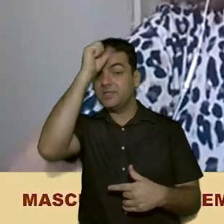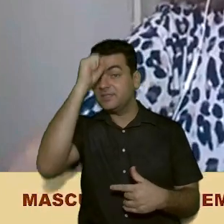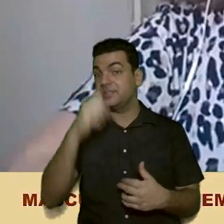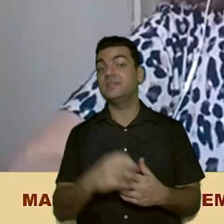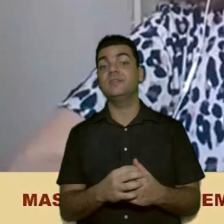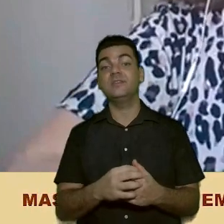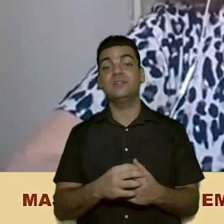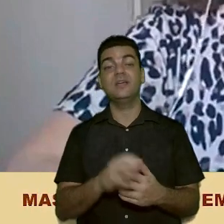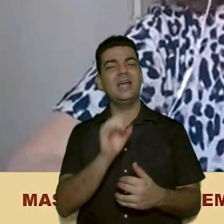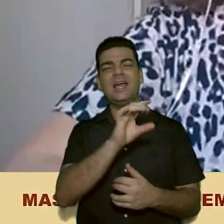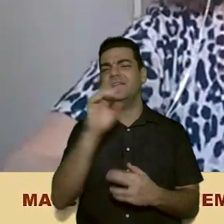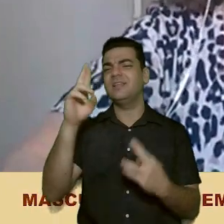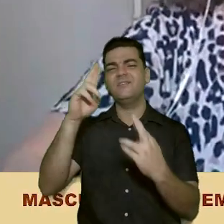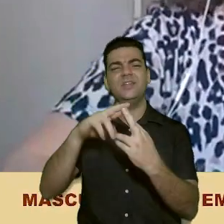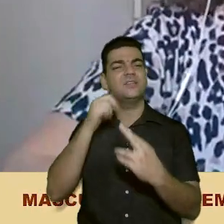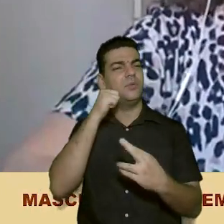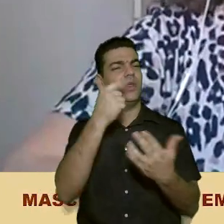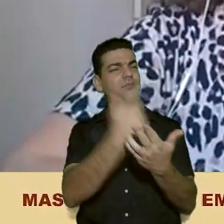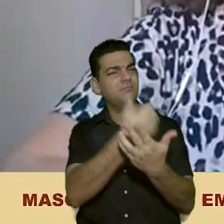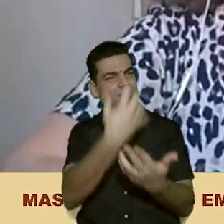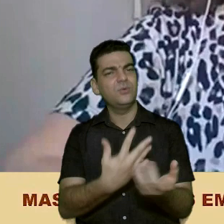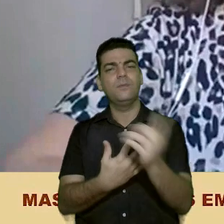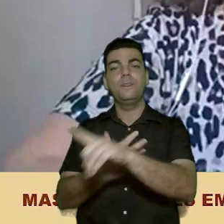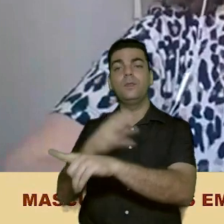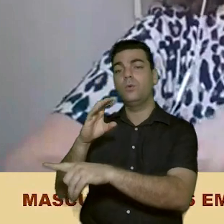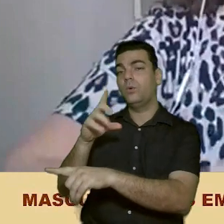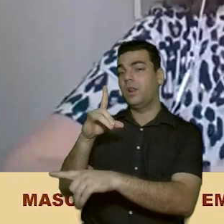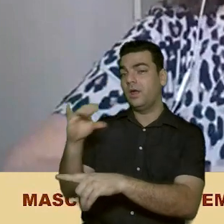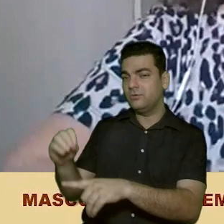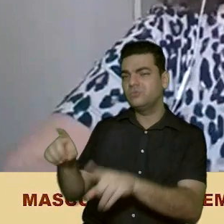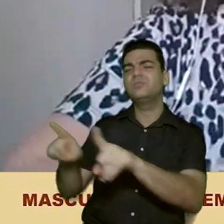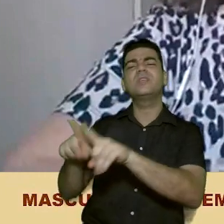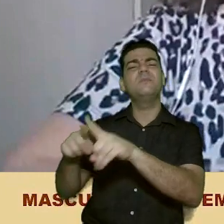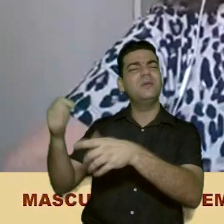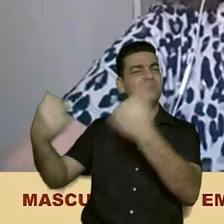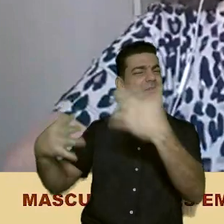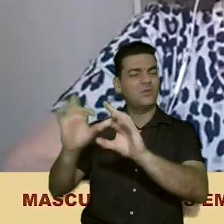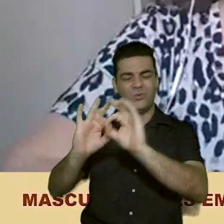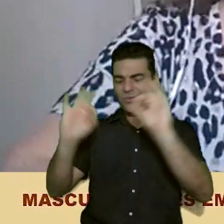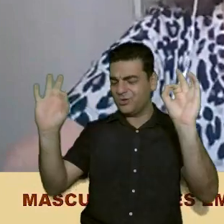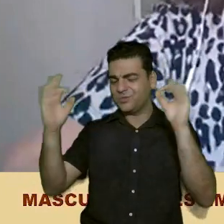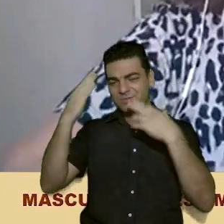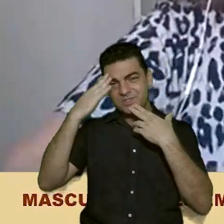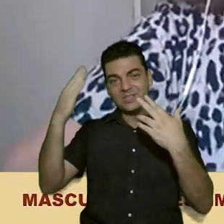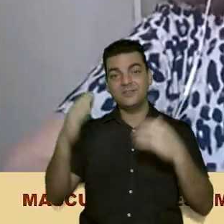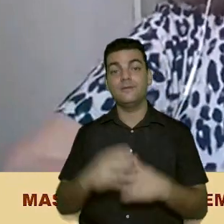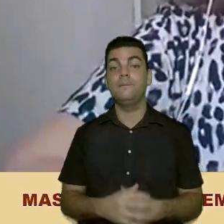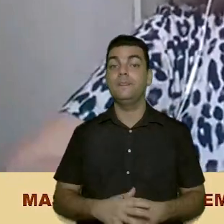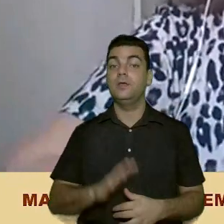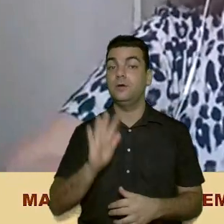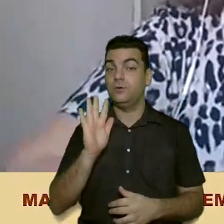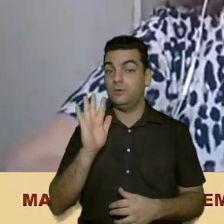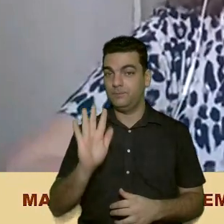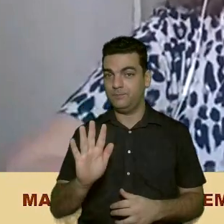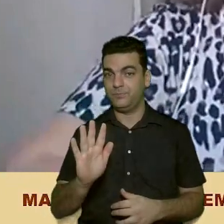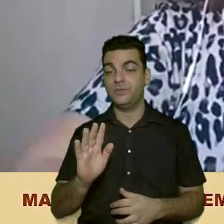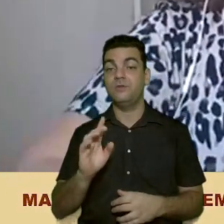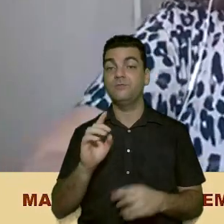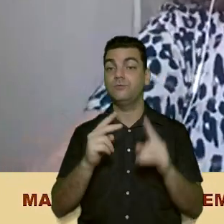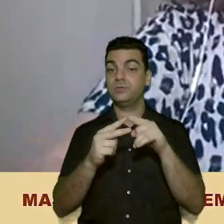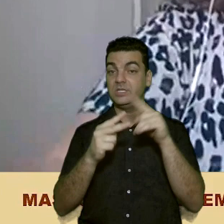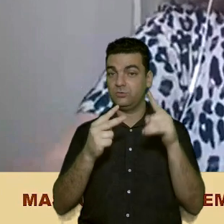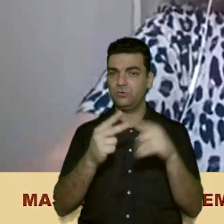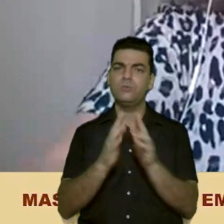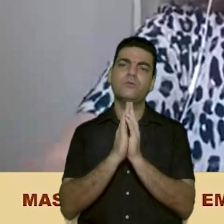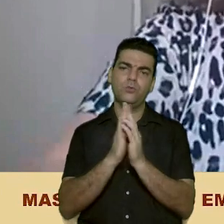reflexivo e com a vontade de procurar, né, todas as referências que foram dadas pela Isa, pelo Cláudio, por todas as pessoas que participaram